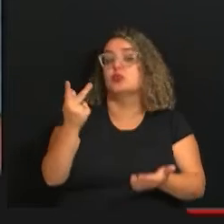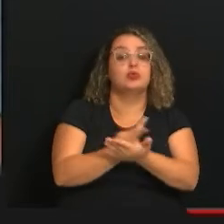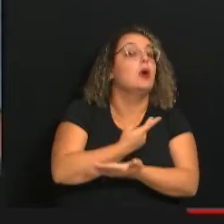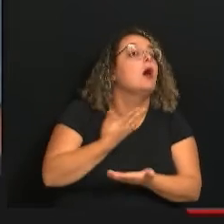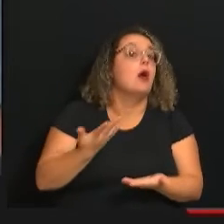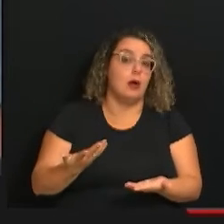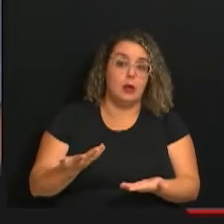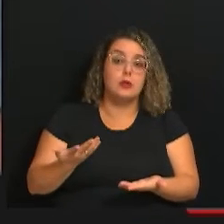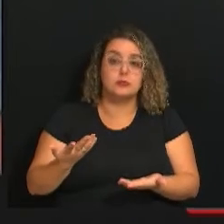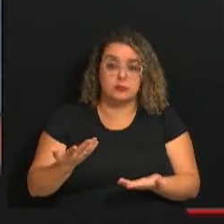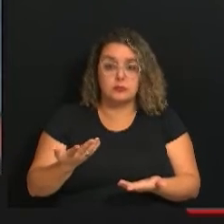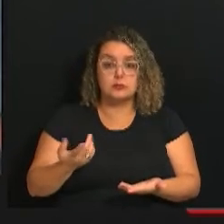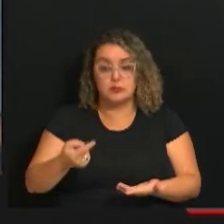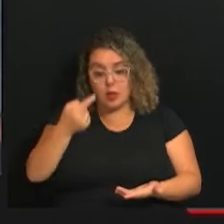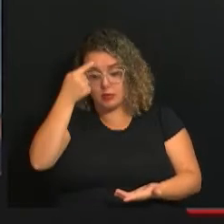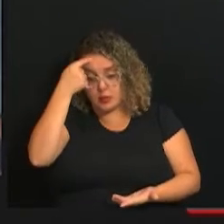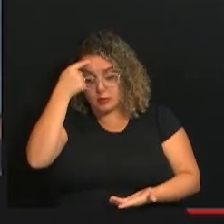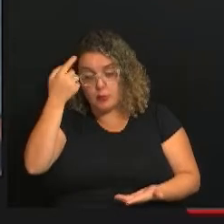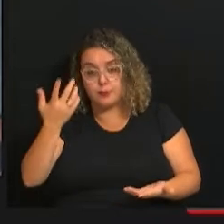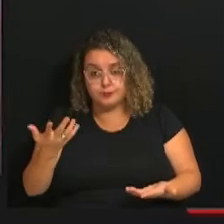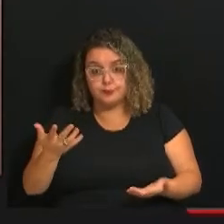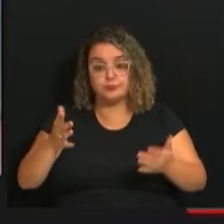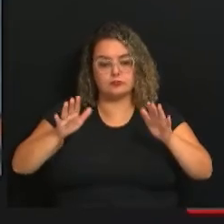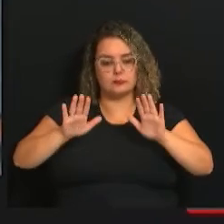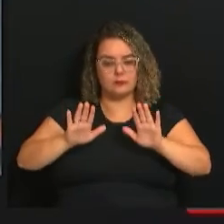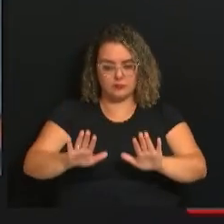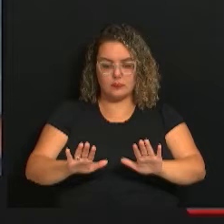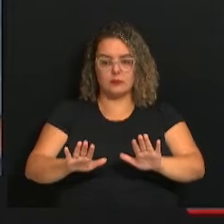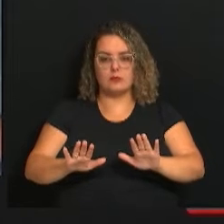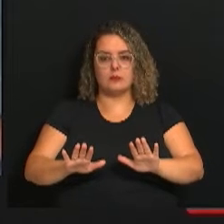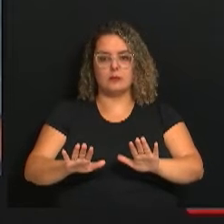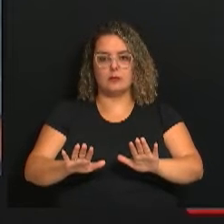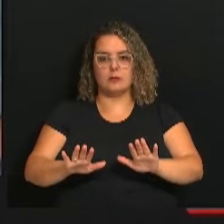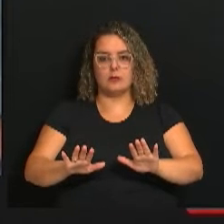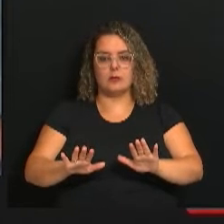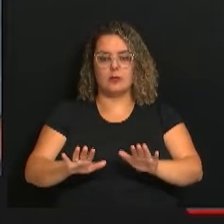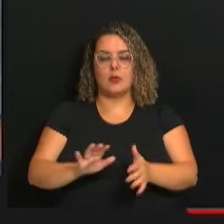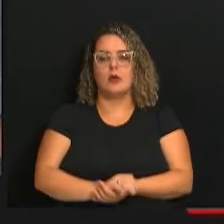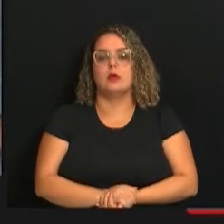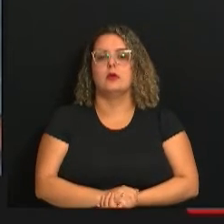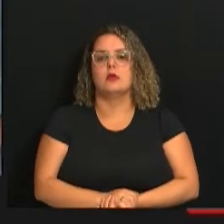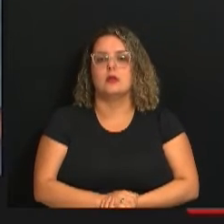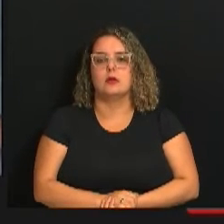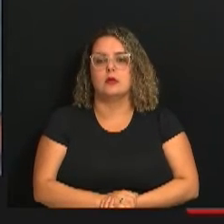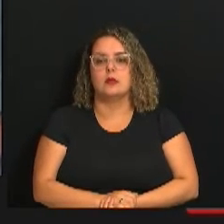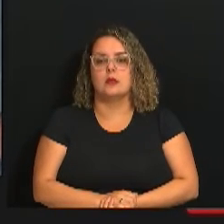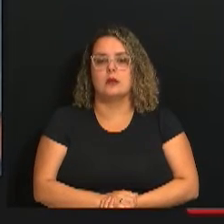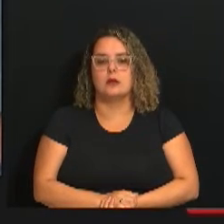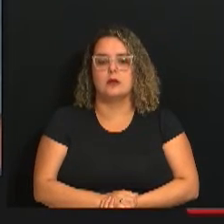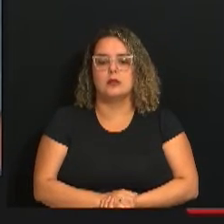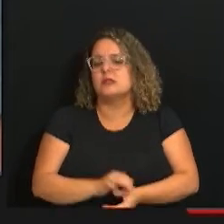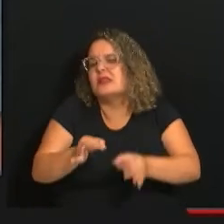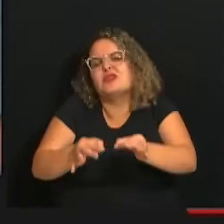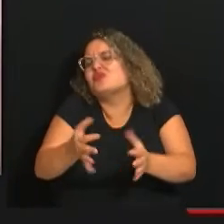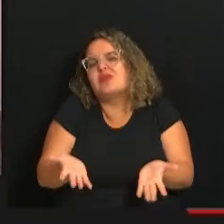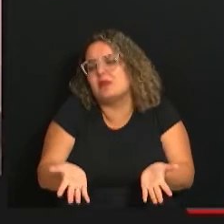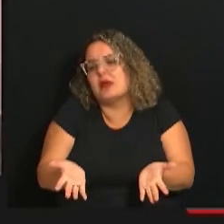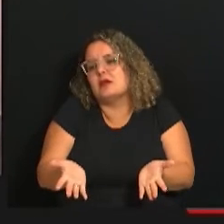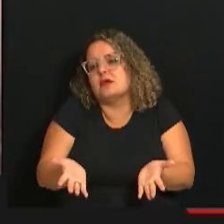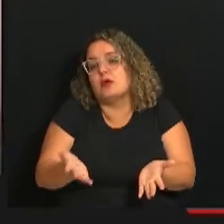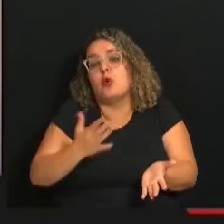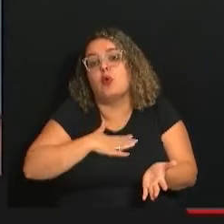essa personagem, a acompanhei desde a infância, até a adolescência, a idade adulta, todo